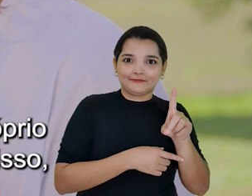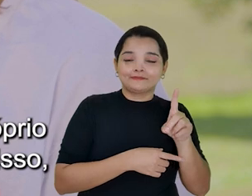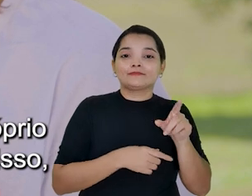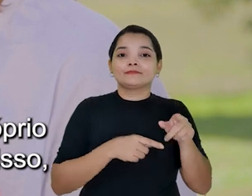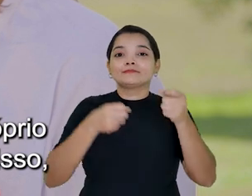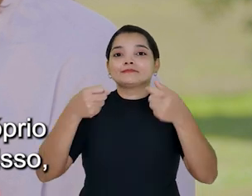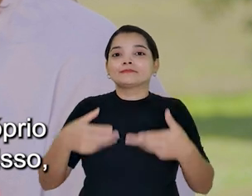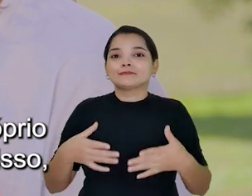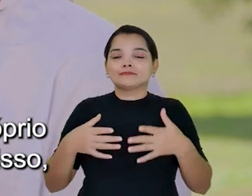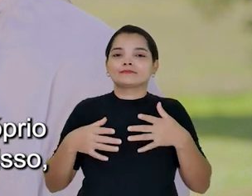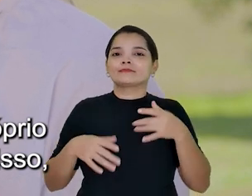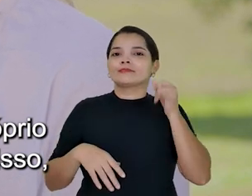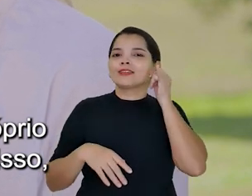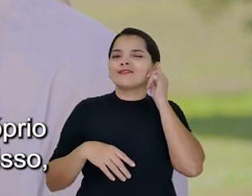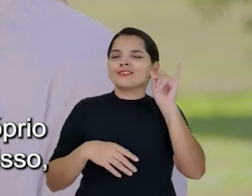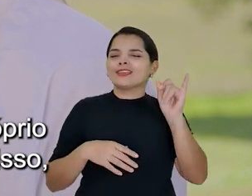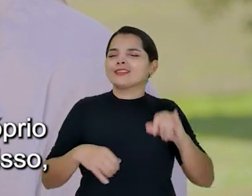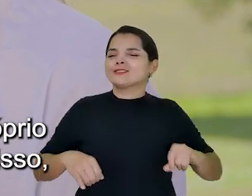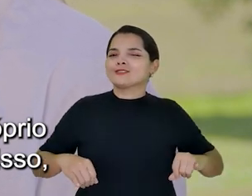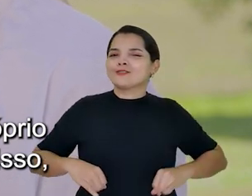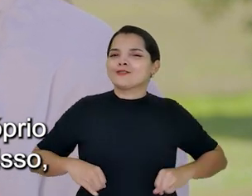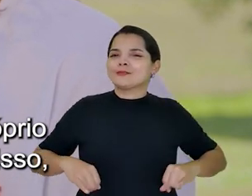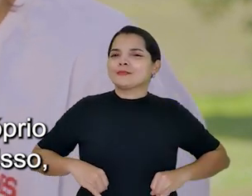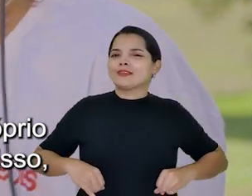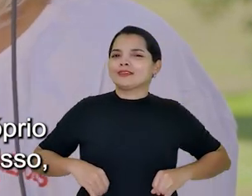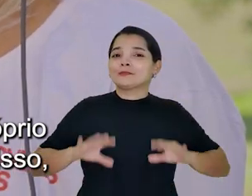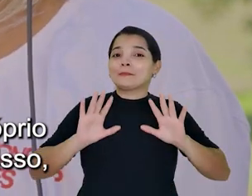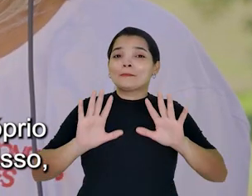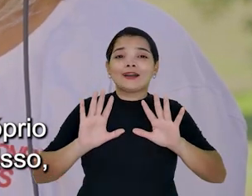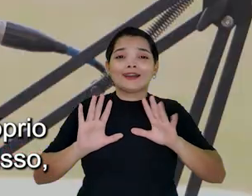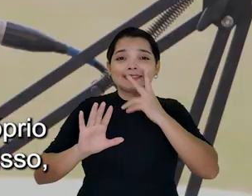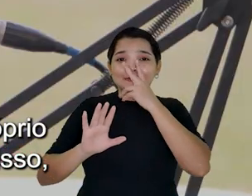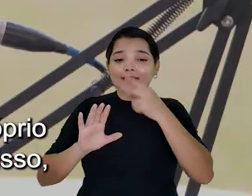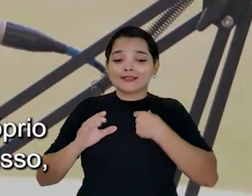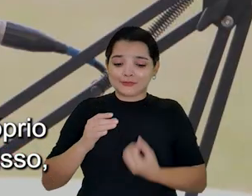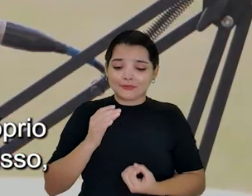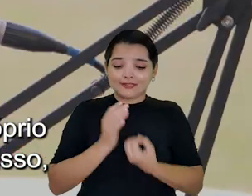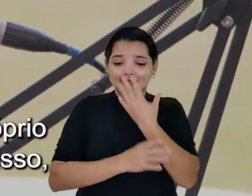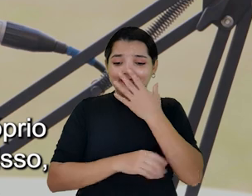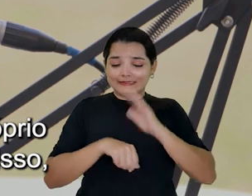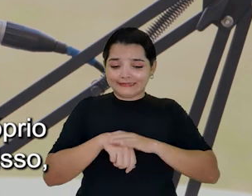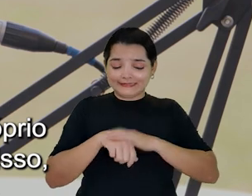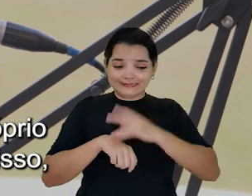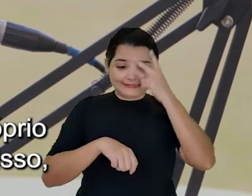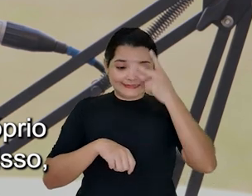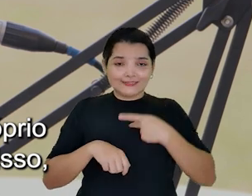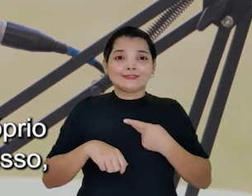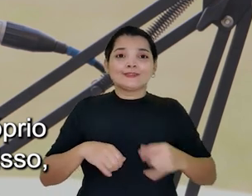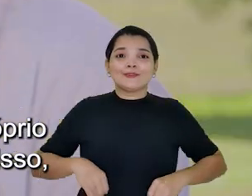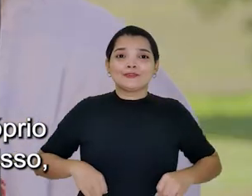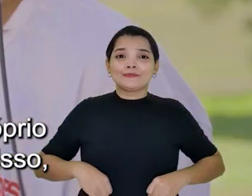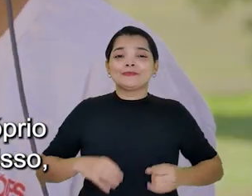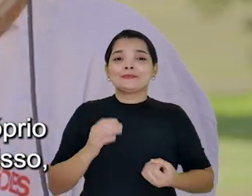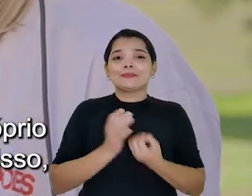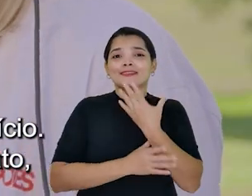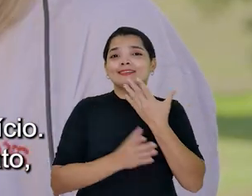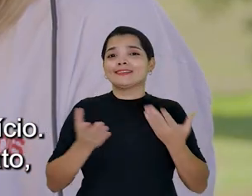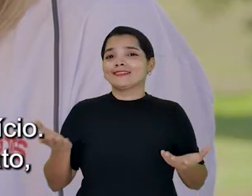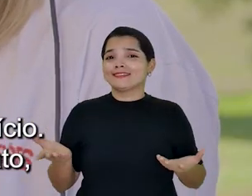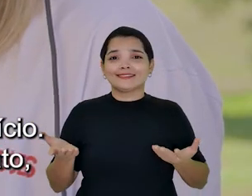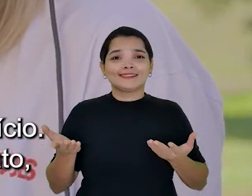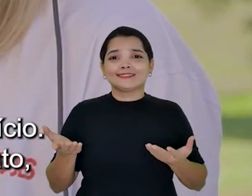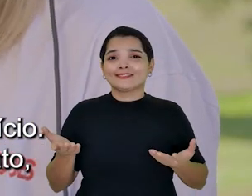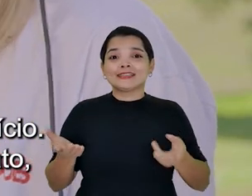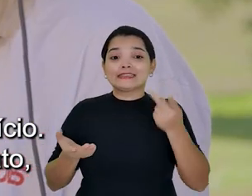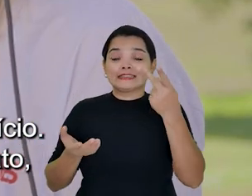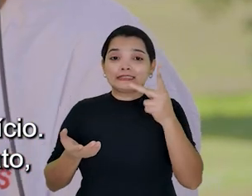sofrer e já começou a gente cria o nosso próprio sofrimento sim me identifico mais uma vez isso isso Ó você